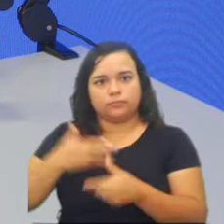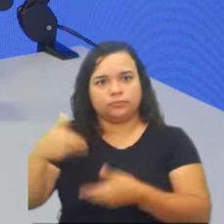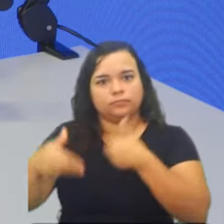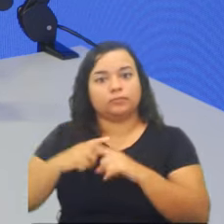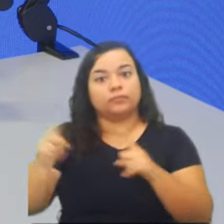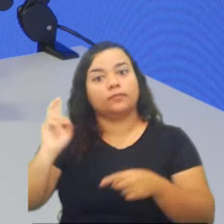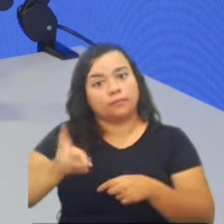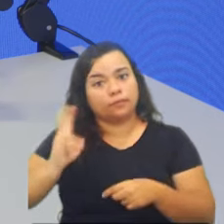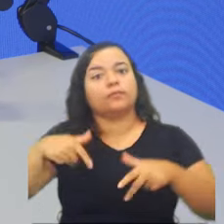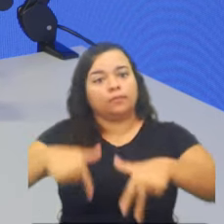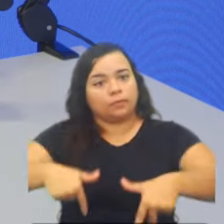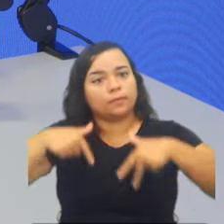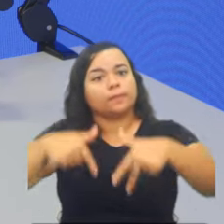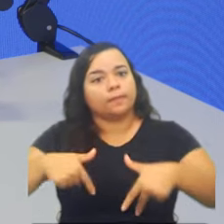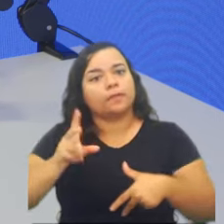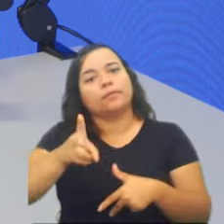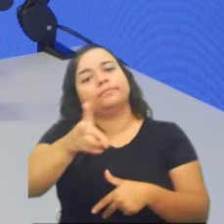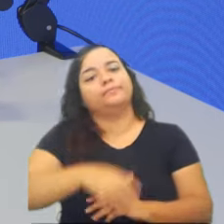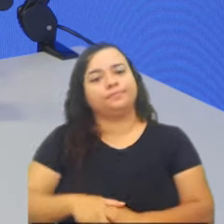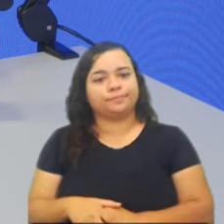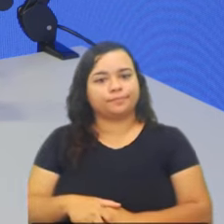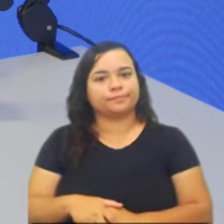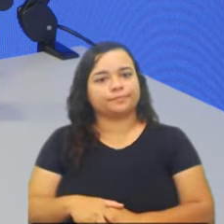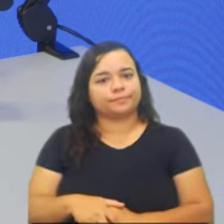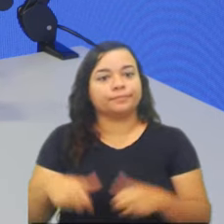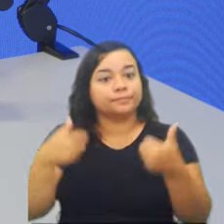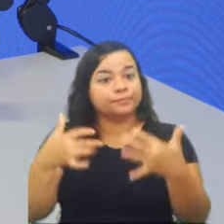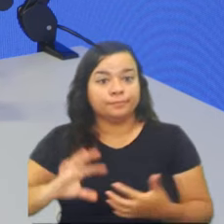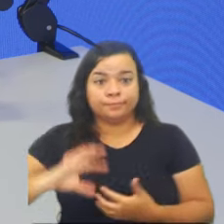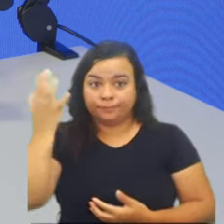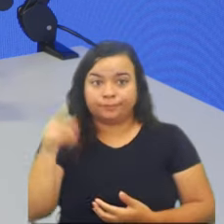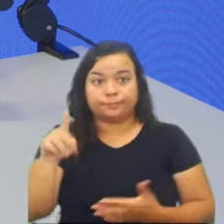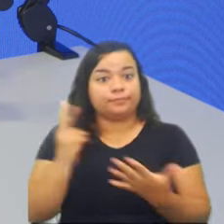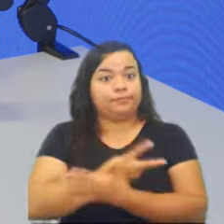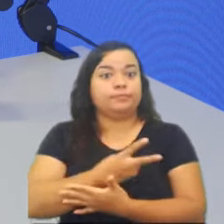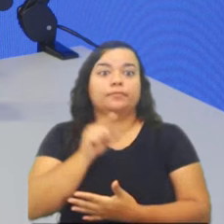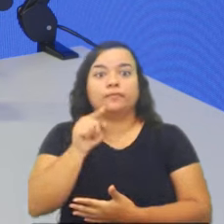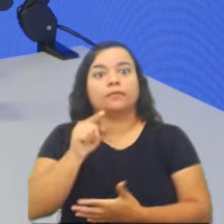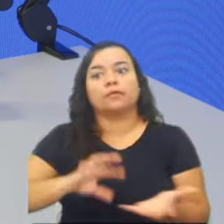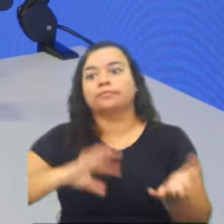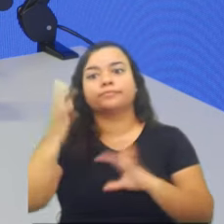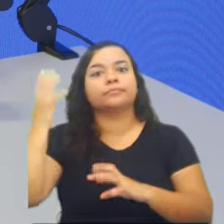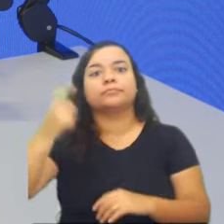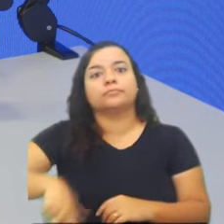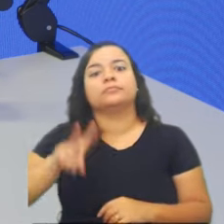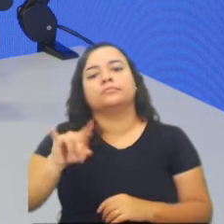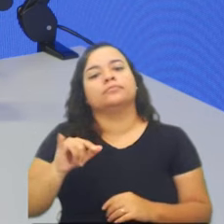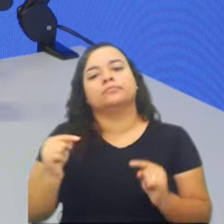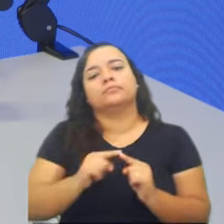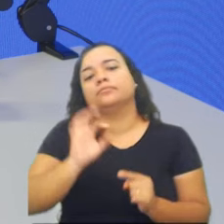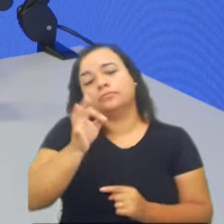mas ele continua sendo militante Sim sim e e uma hora aquilo Brota de novo